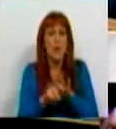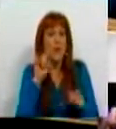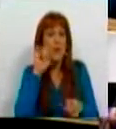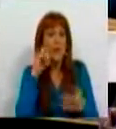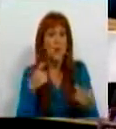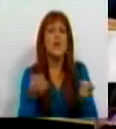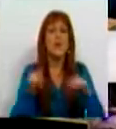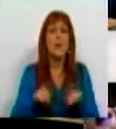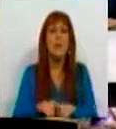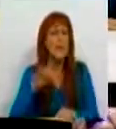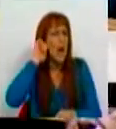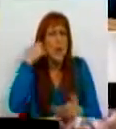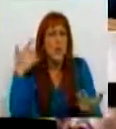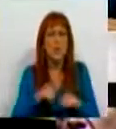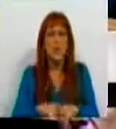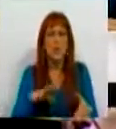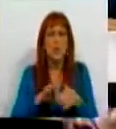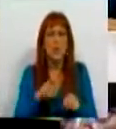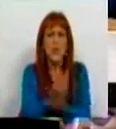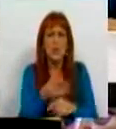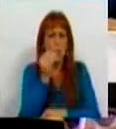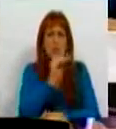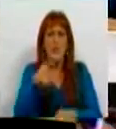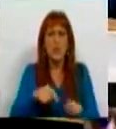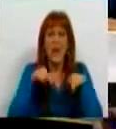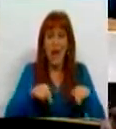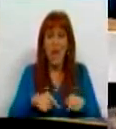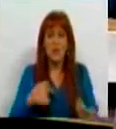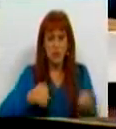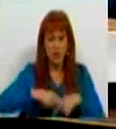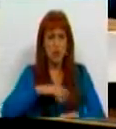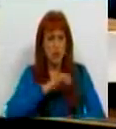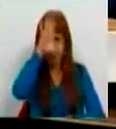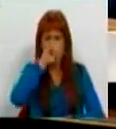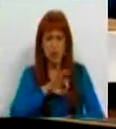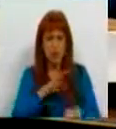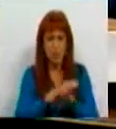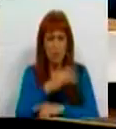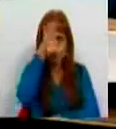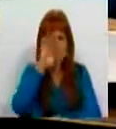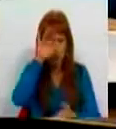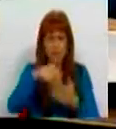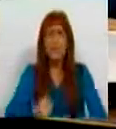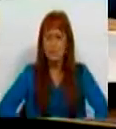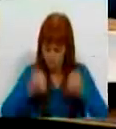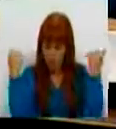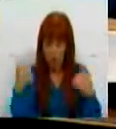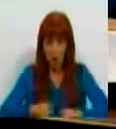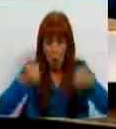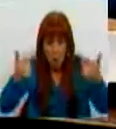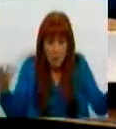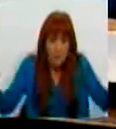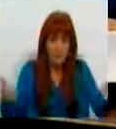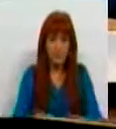Depósitos e também uma crise contágio ao setor bancário. Esta, para nós, Sr. Primeiro-Ministro, membros do Governo, foi a solução mais acertada, que